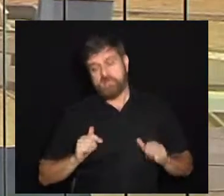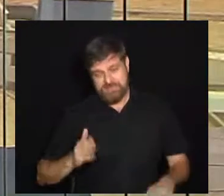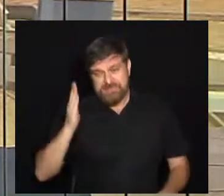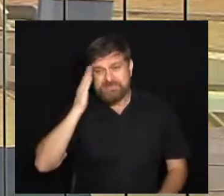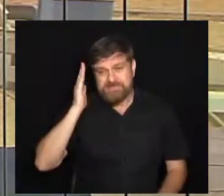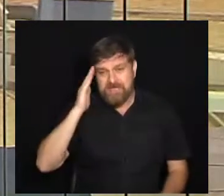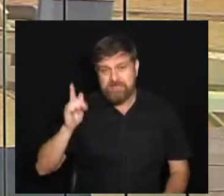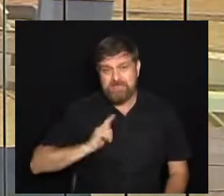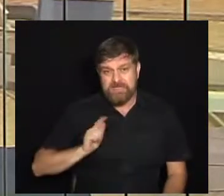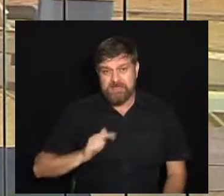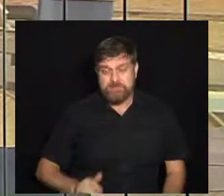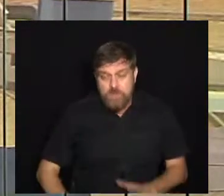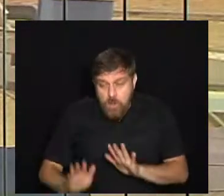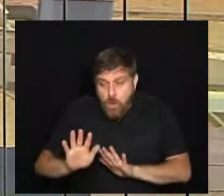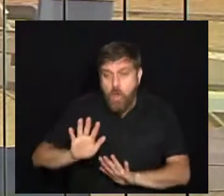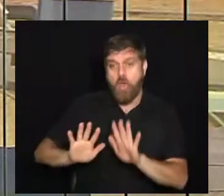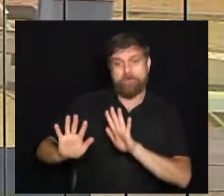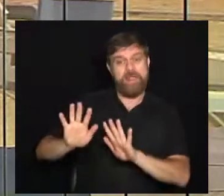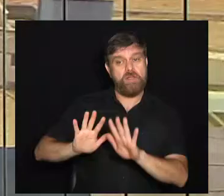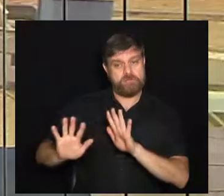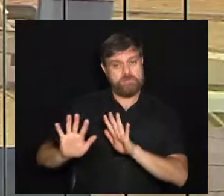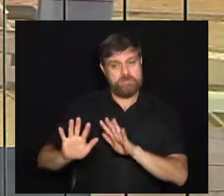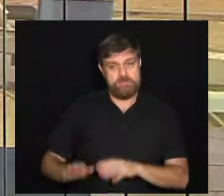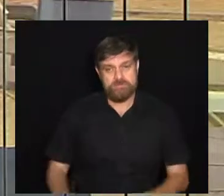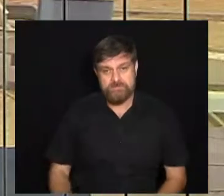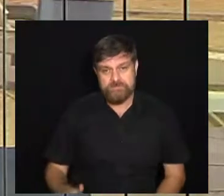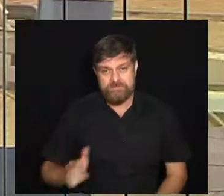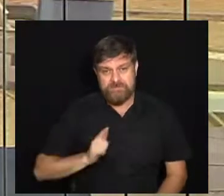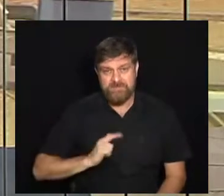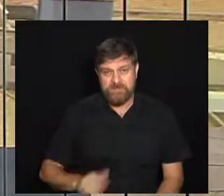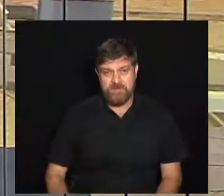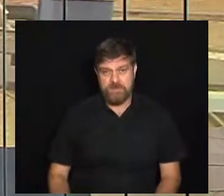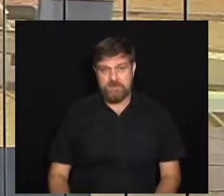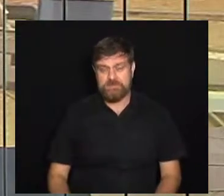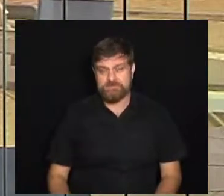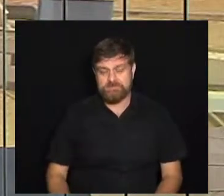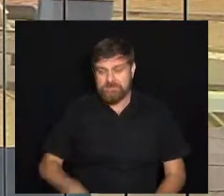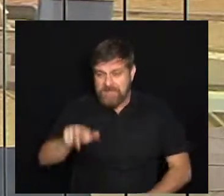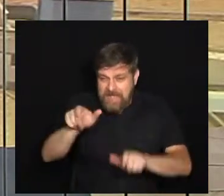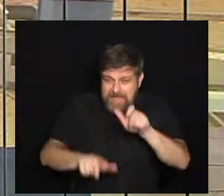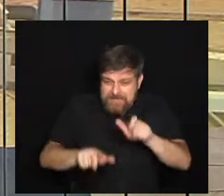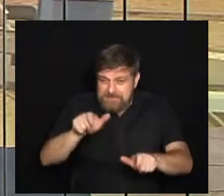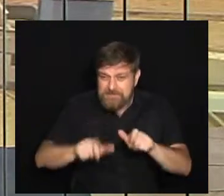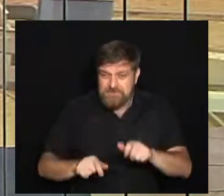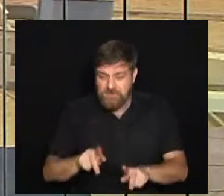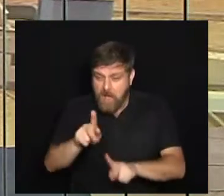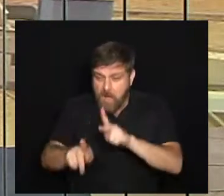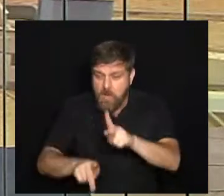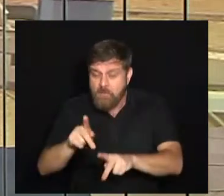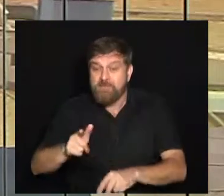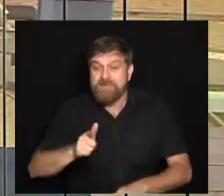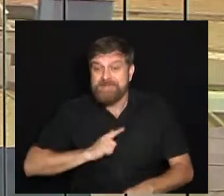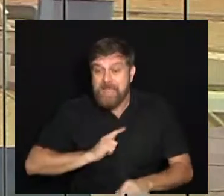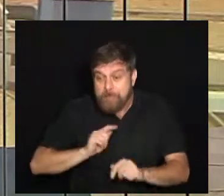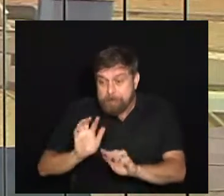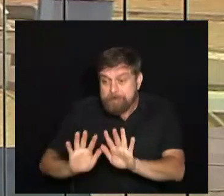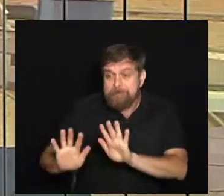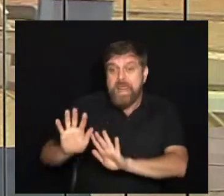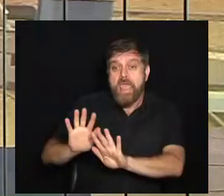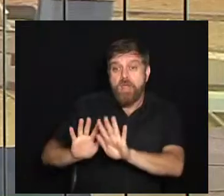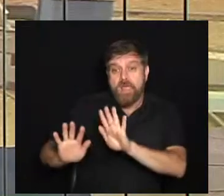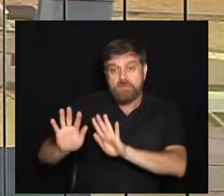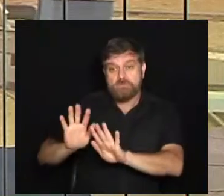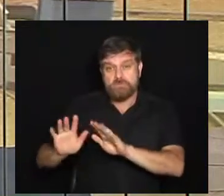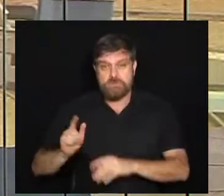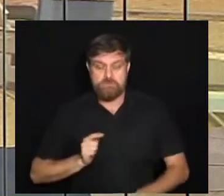isso é a precaução nós vamos trabalhar para que o que impere na nossa na se você já precaução não quer dizer